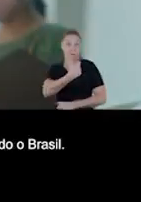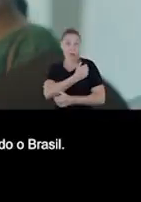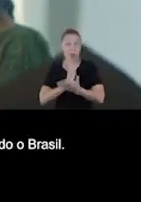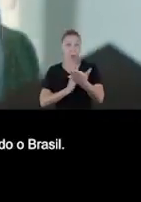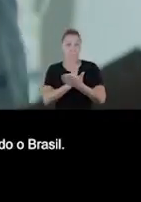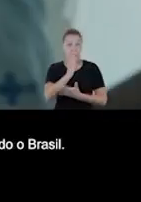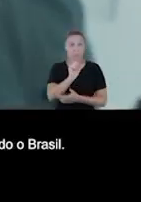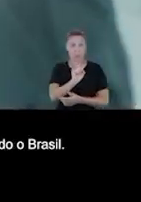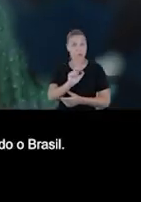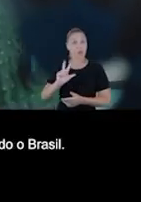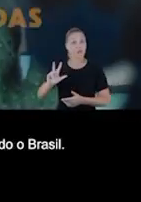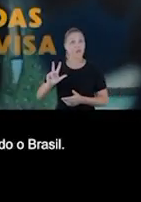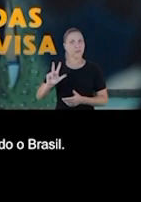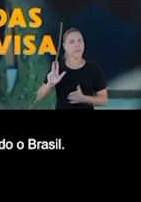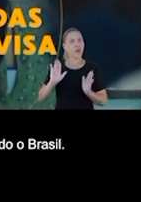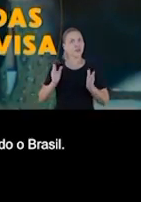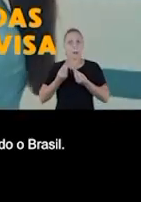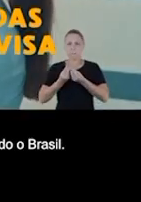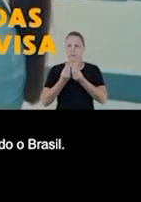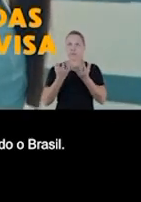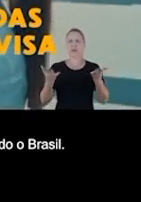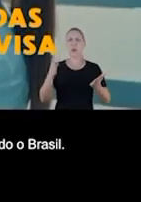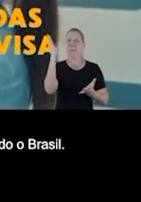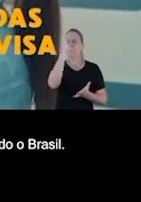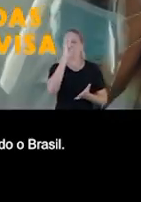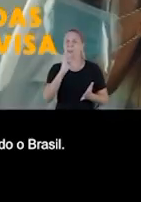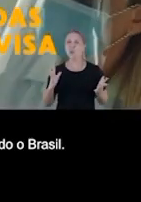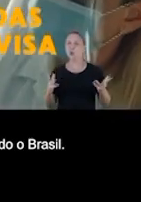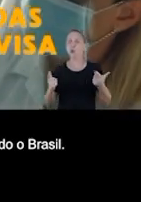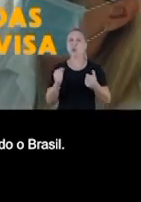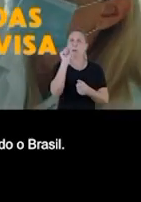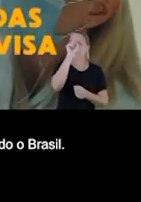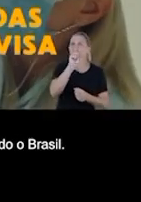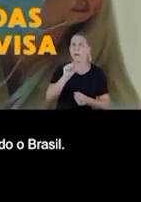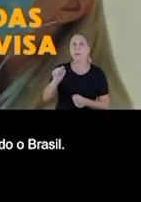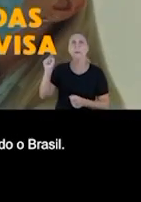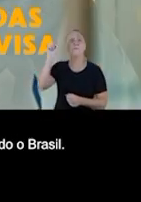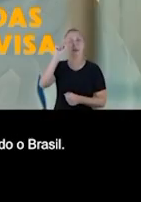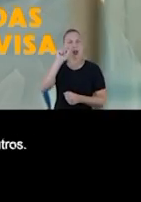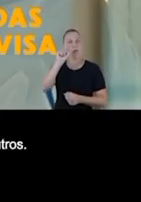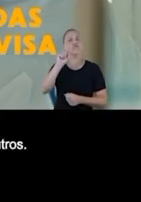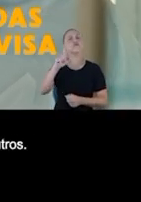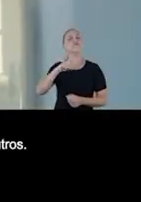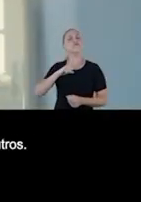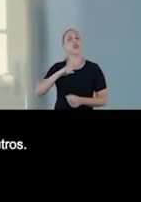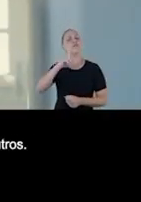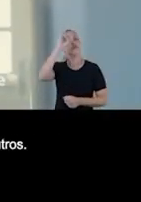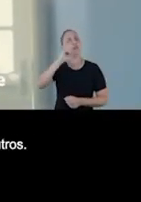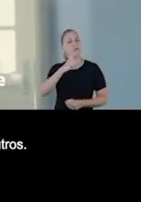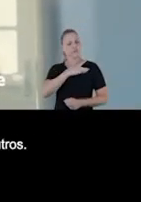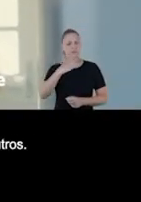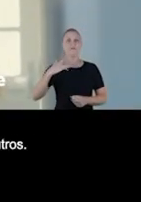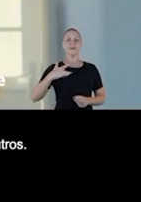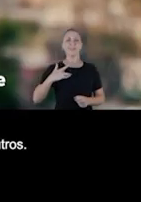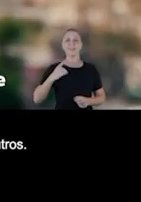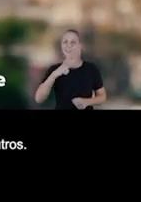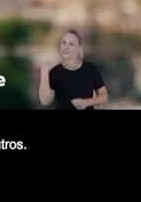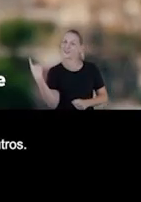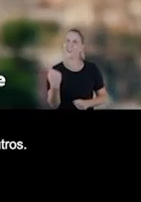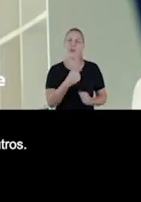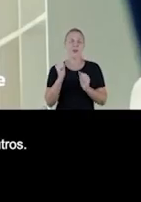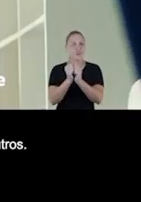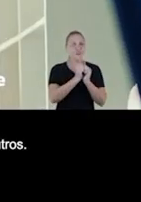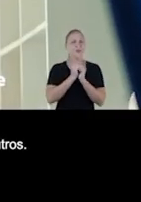As vacinas aprovadas pela Anvisa já estão sendo distribuídas em todo o Brasil. Elas são um direito à saúde.